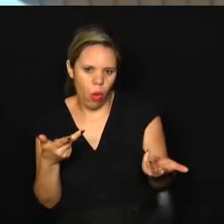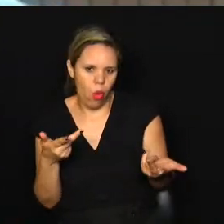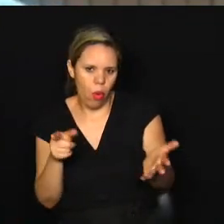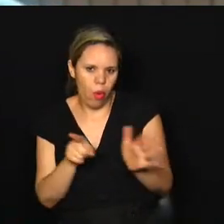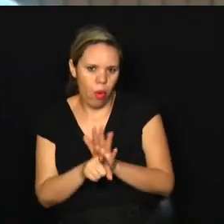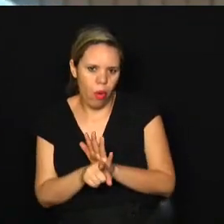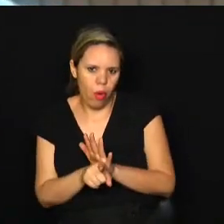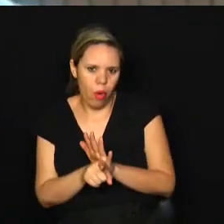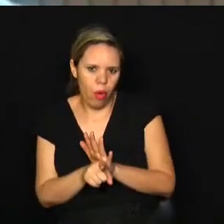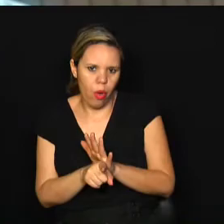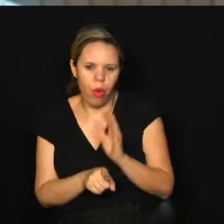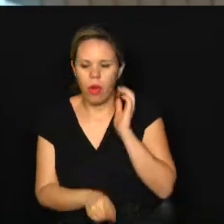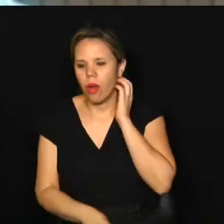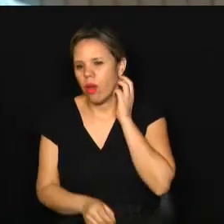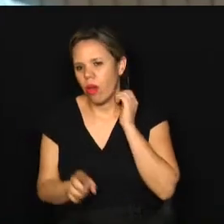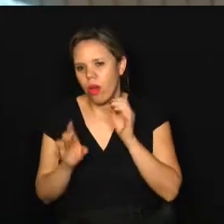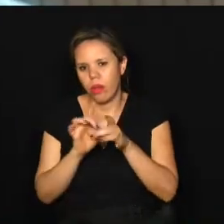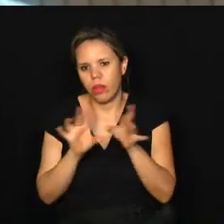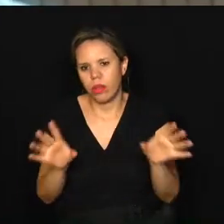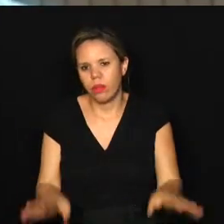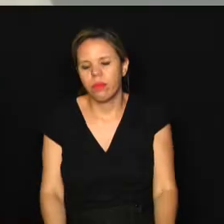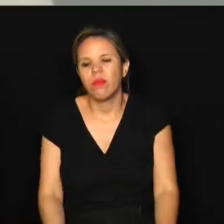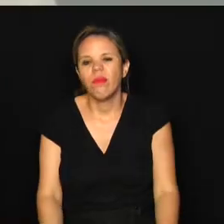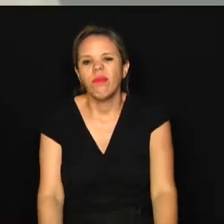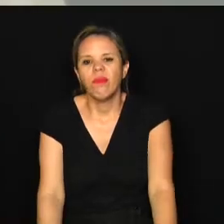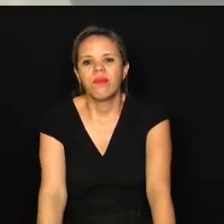por gentileza, fique à vontade, professor.